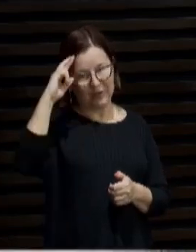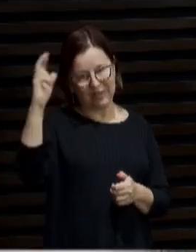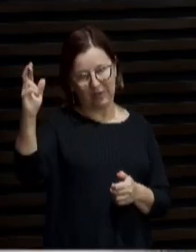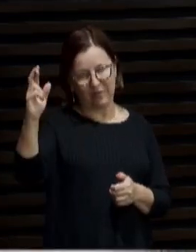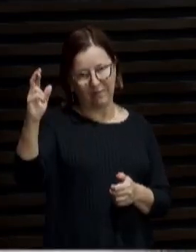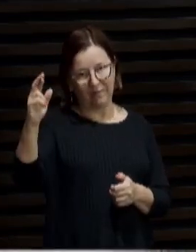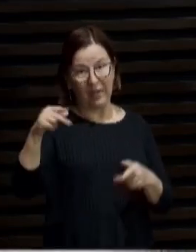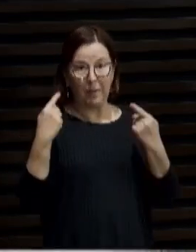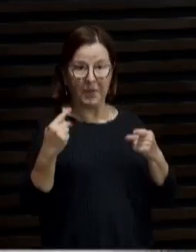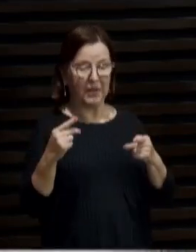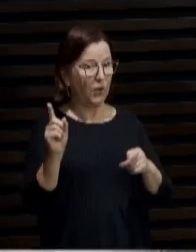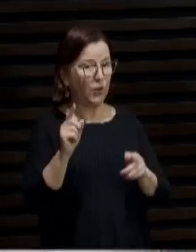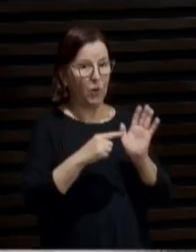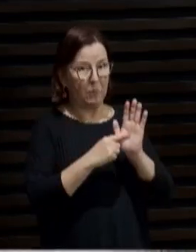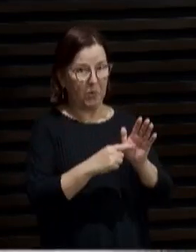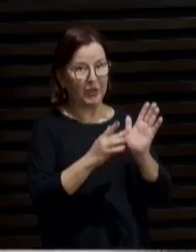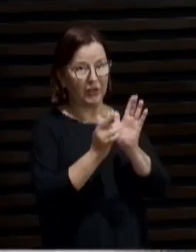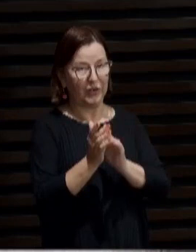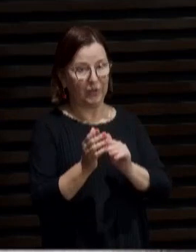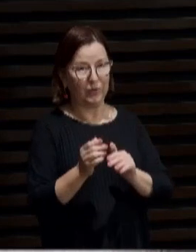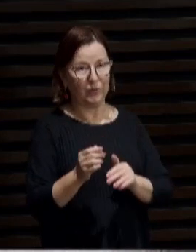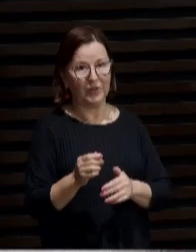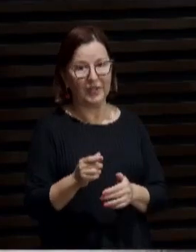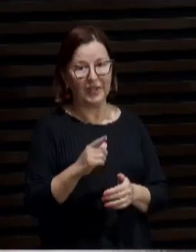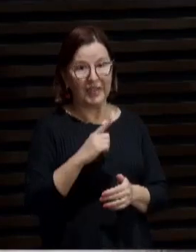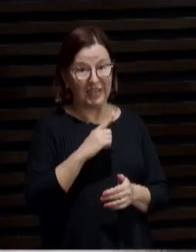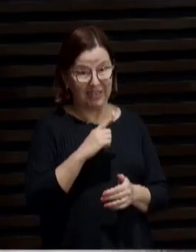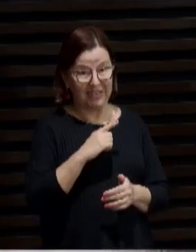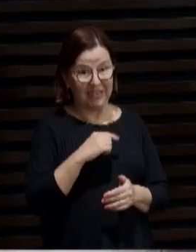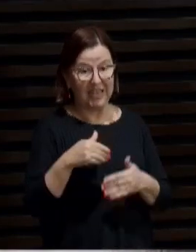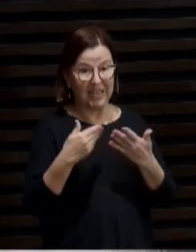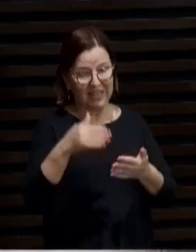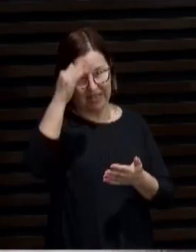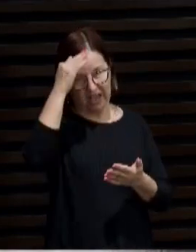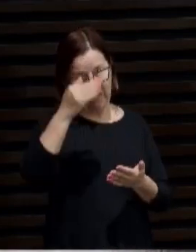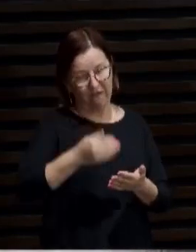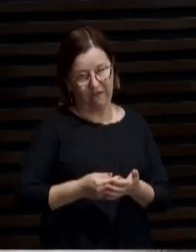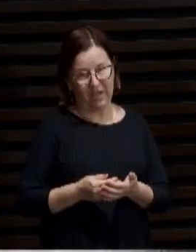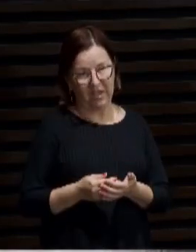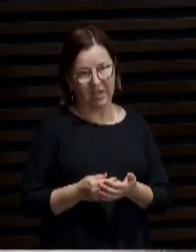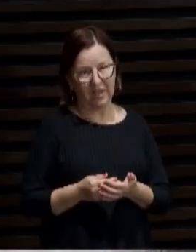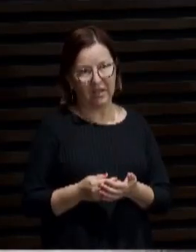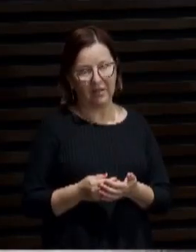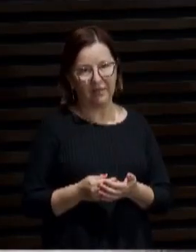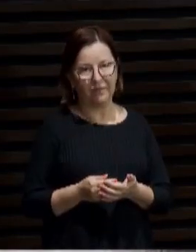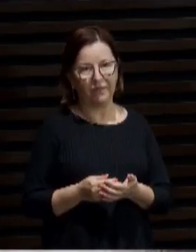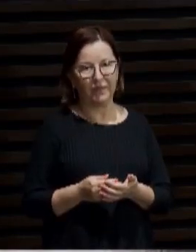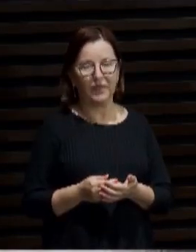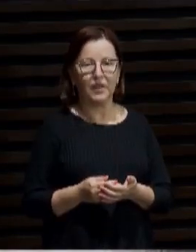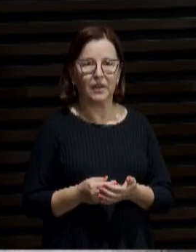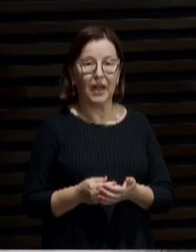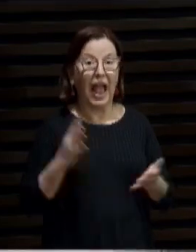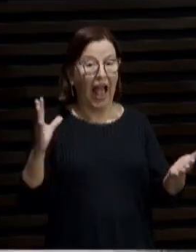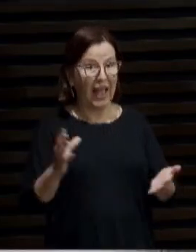Jesus como autor e consumador da fé, e em consequência disso, autor e consumador da salvação, porque a salvação vem